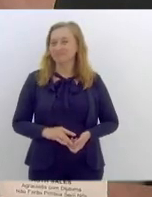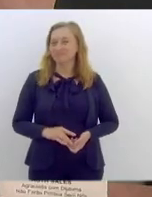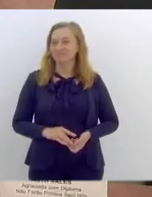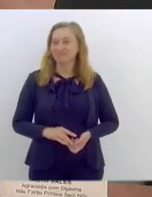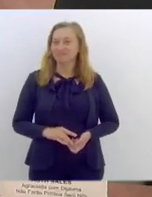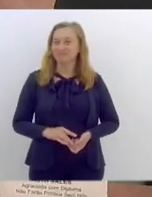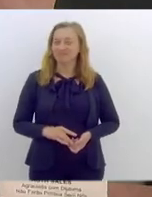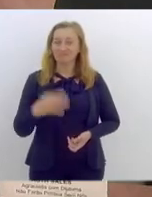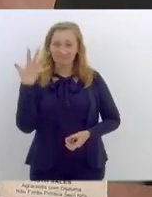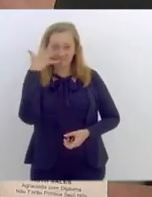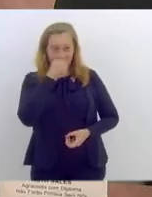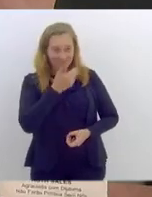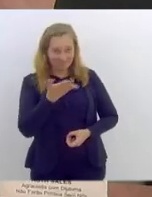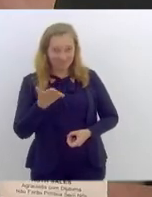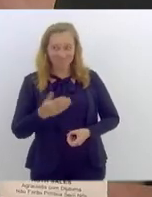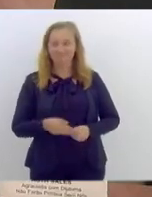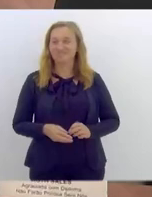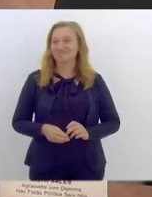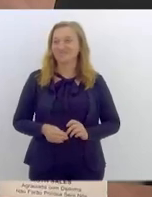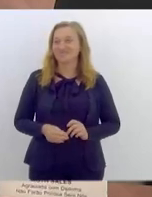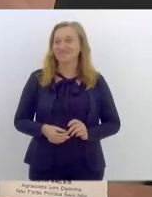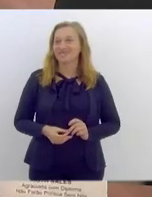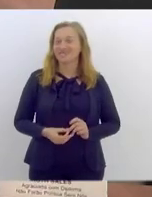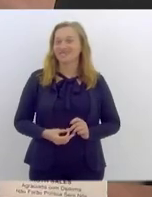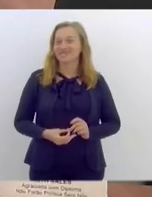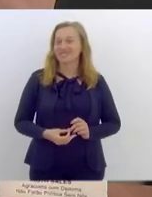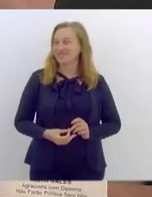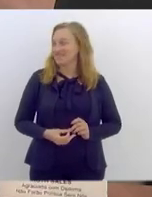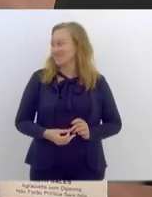Tá bonito, hein, gente?